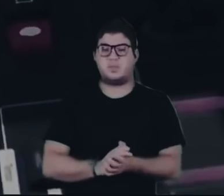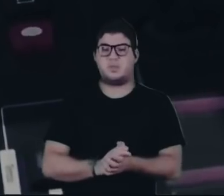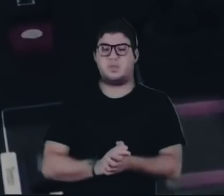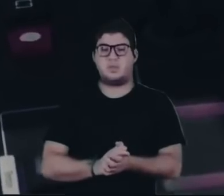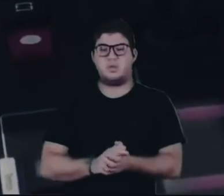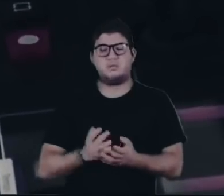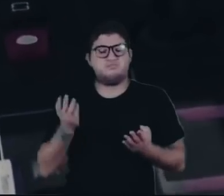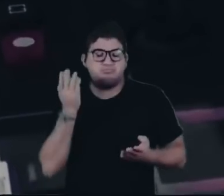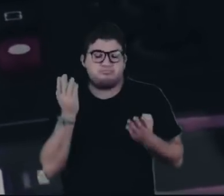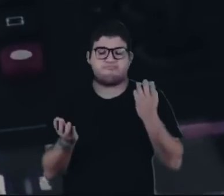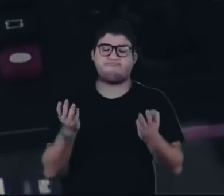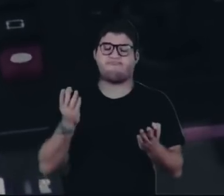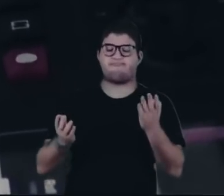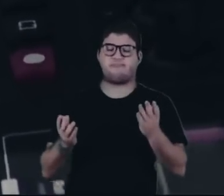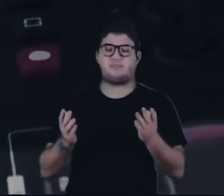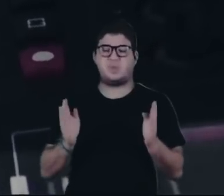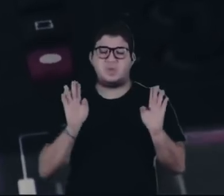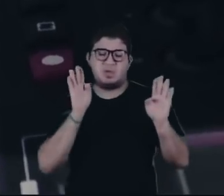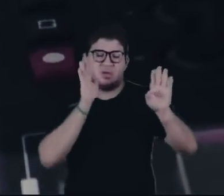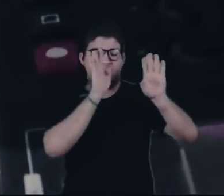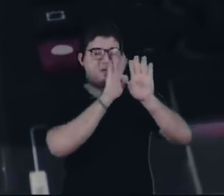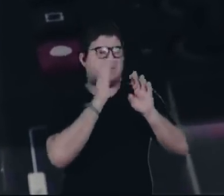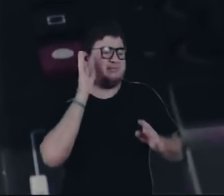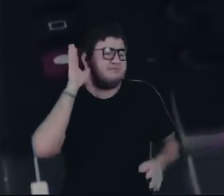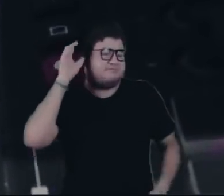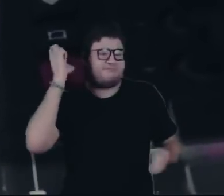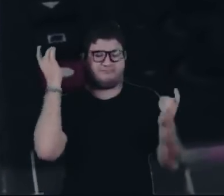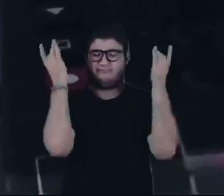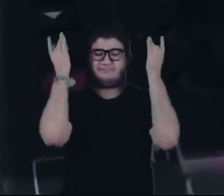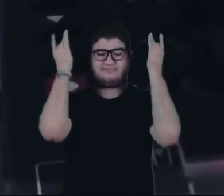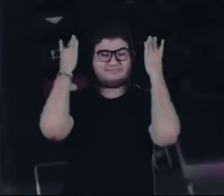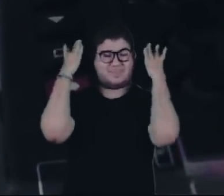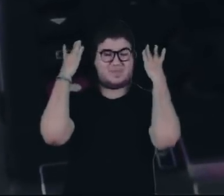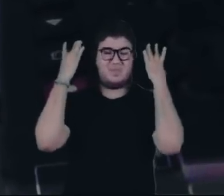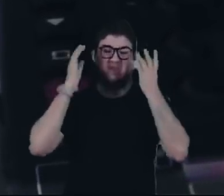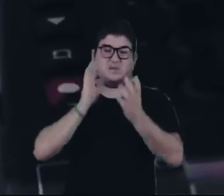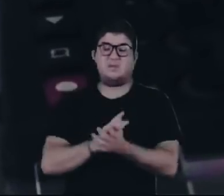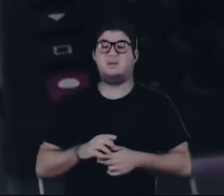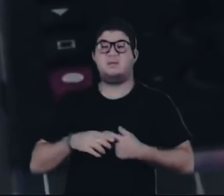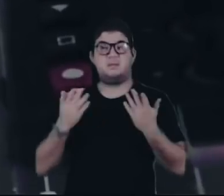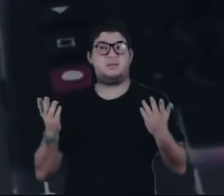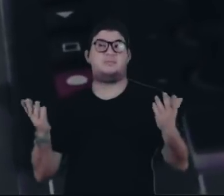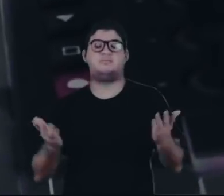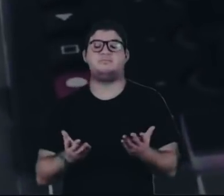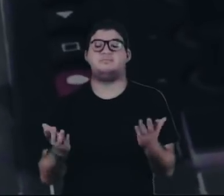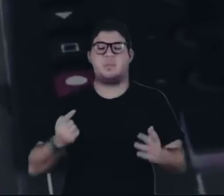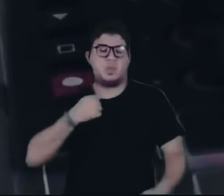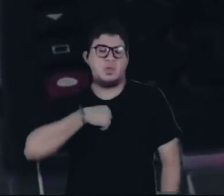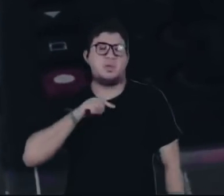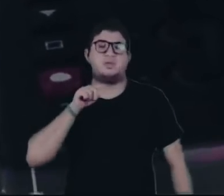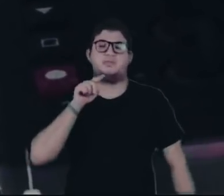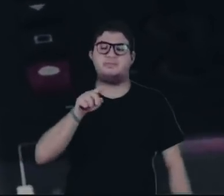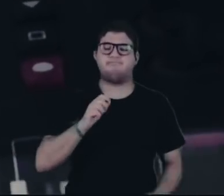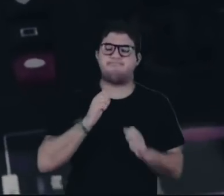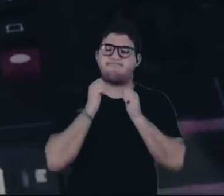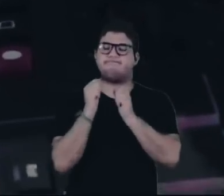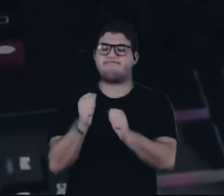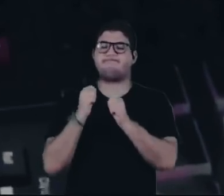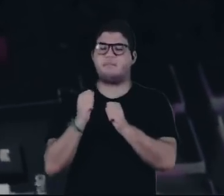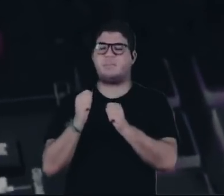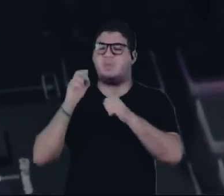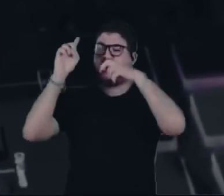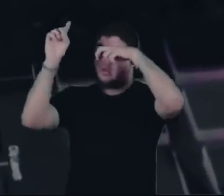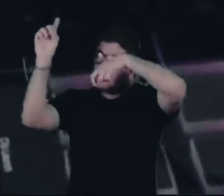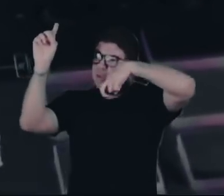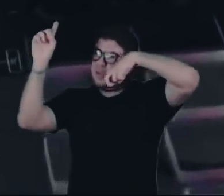algumas vezes talvez a gente fechou os nossos ouvidos e o nosso coração para ele, mas que hoje eu e você possamos nos